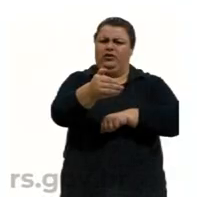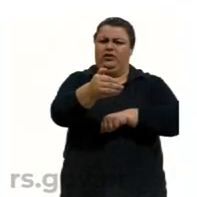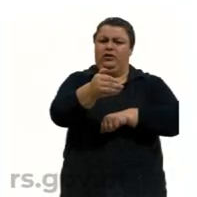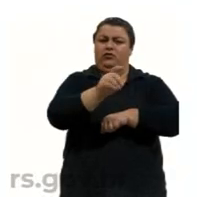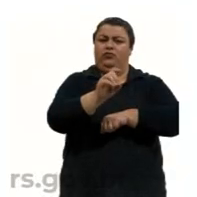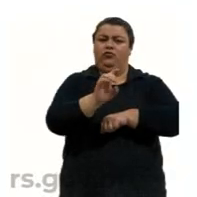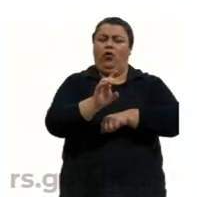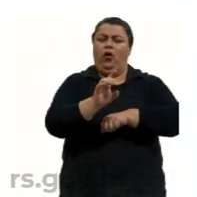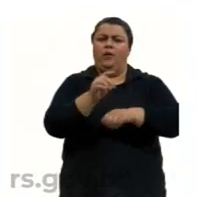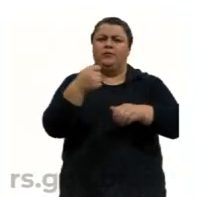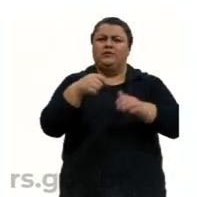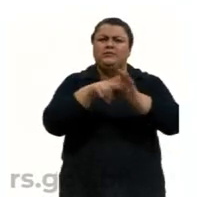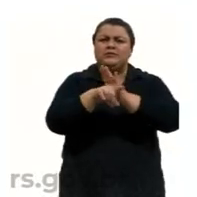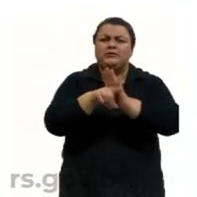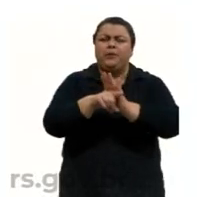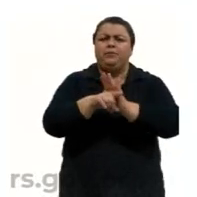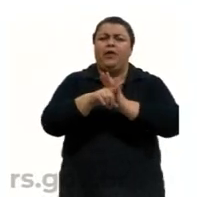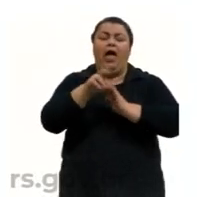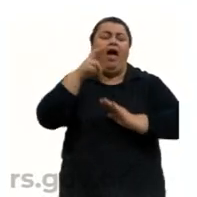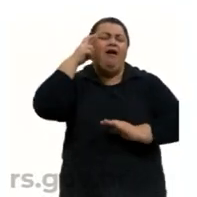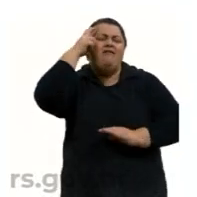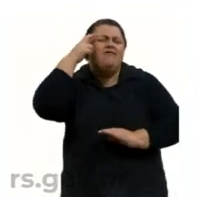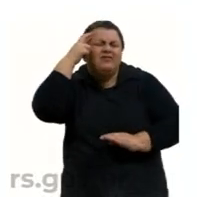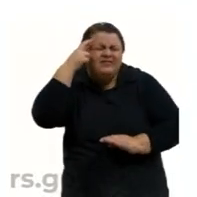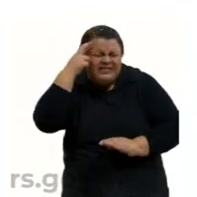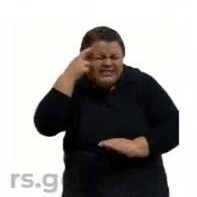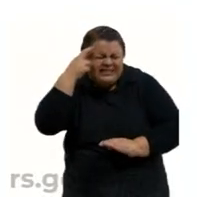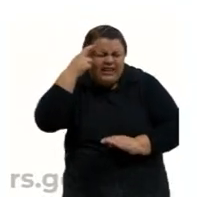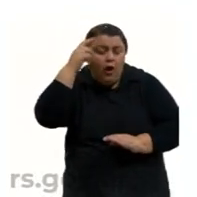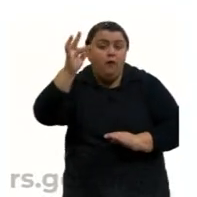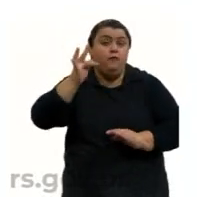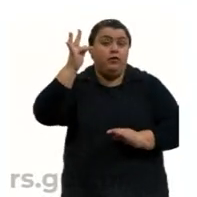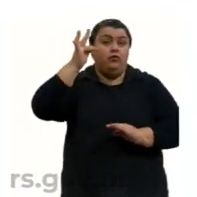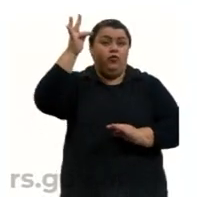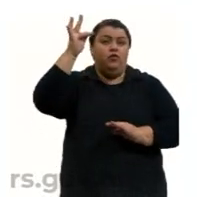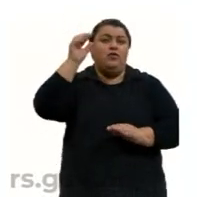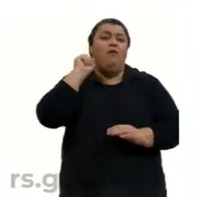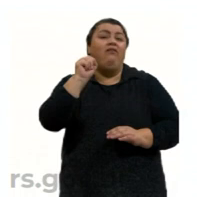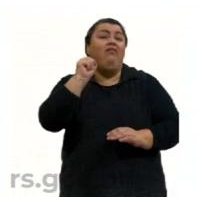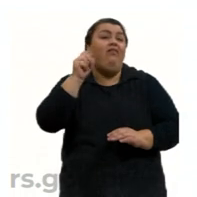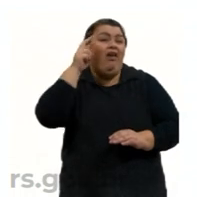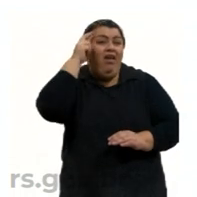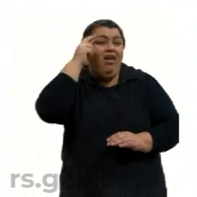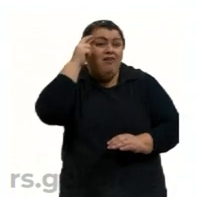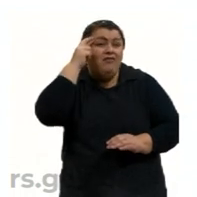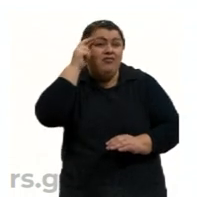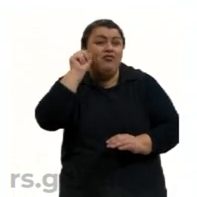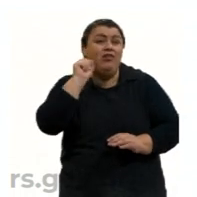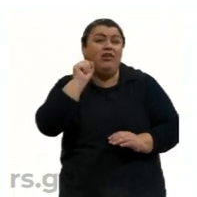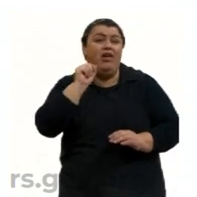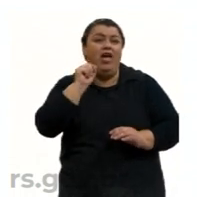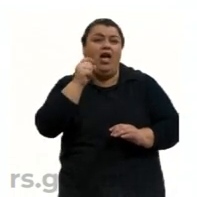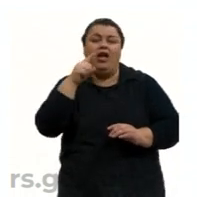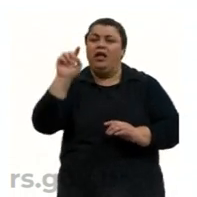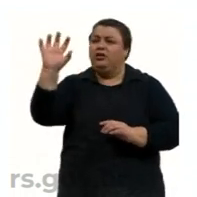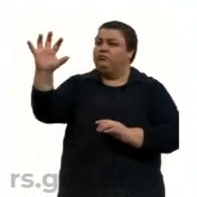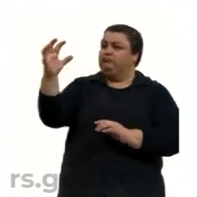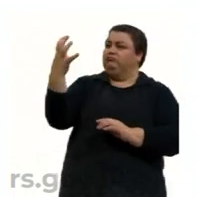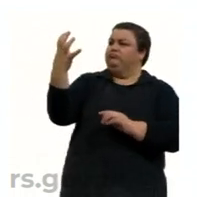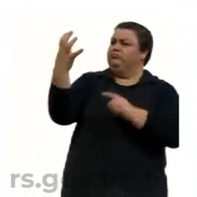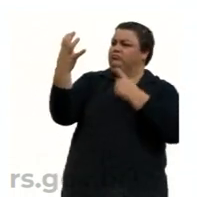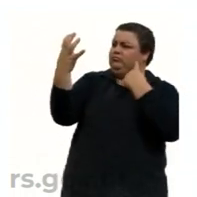dadas por aí a reflexão filosófica o que que é refletir refletir aquela imagem frente ao espelho